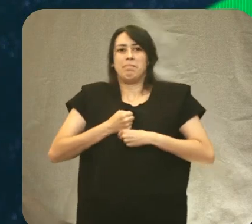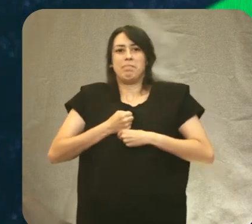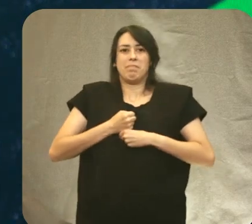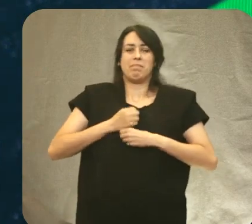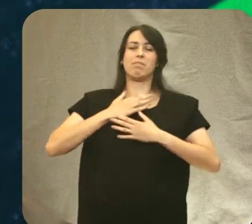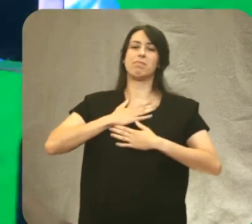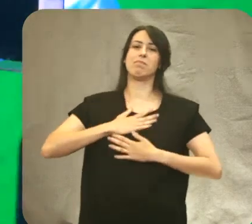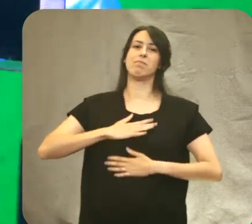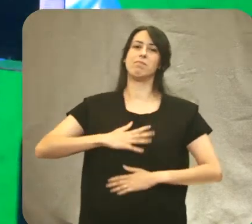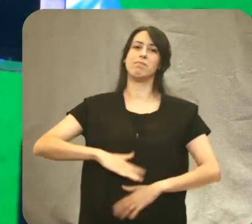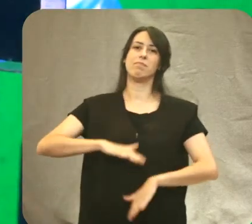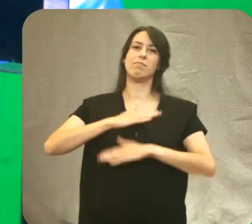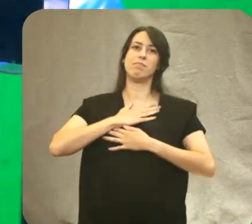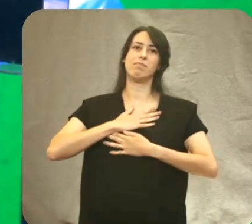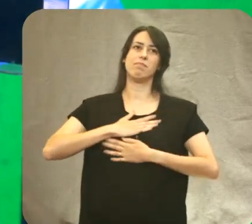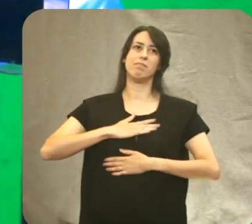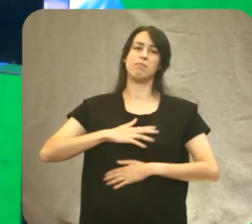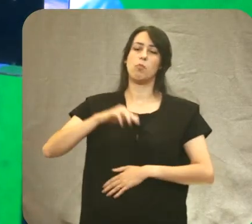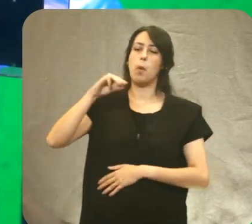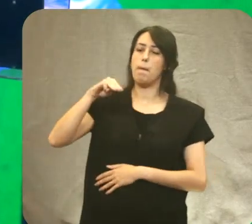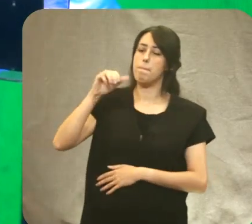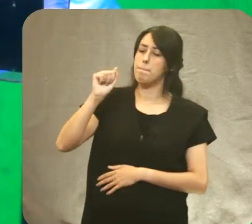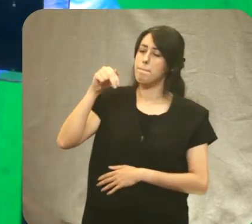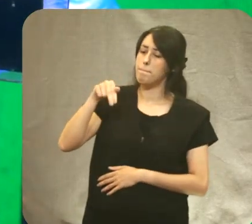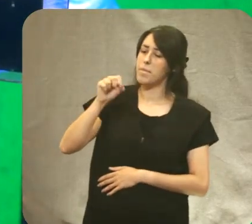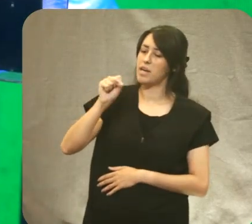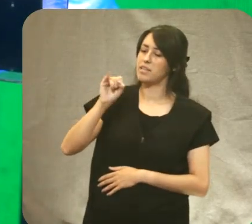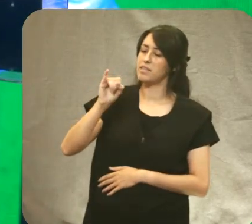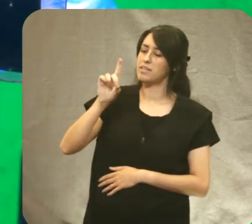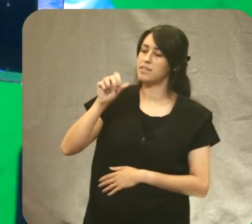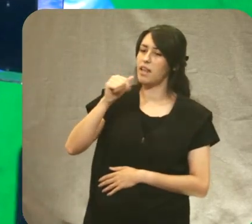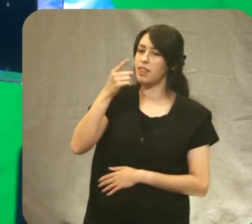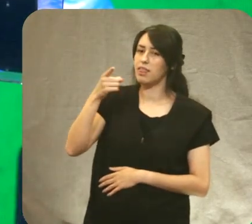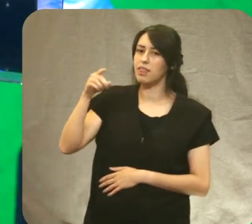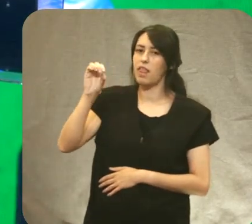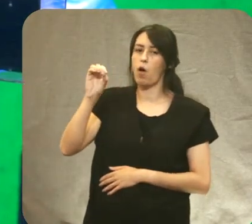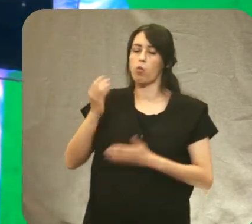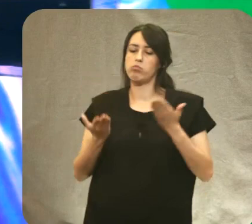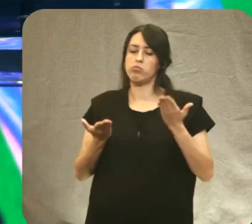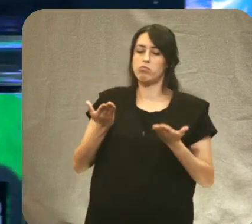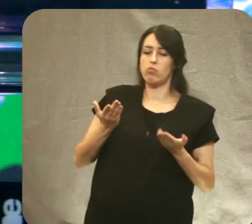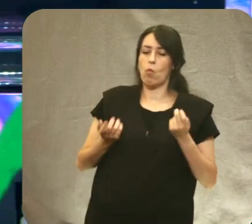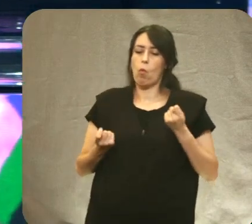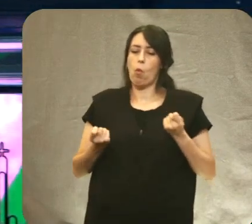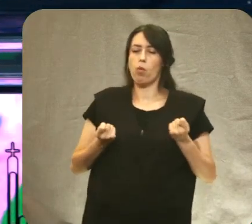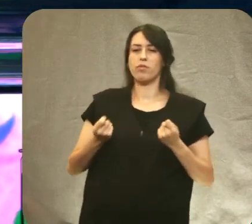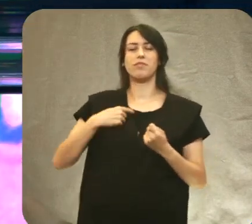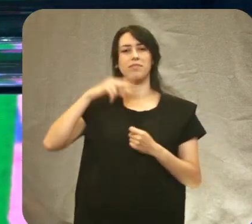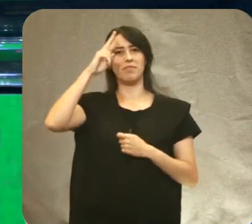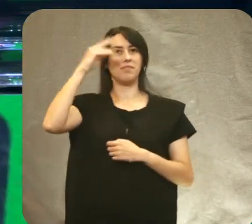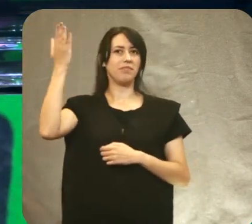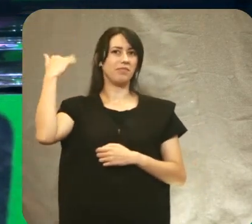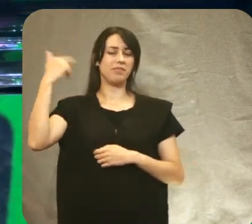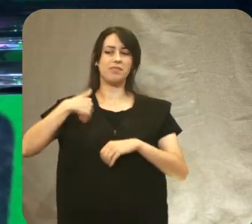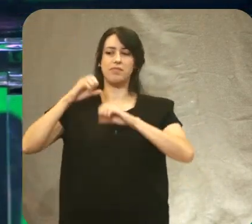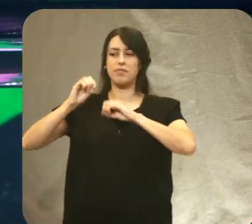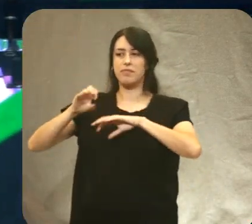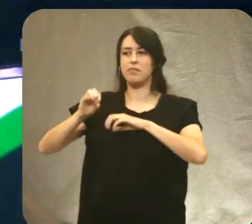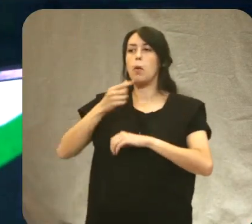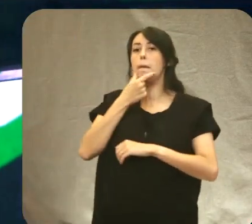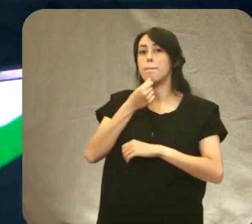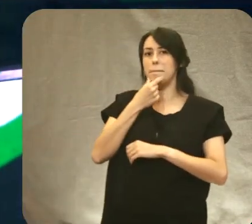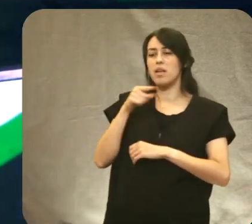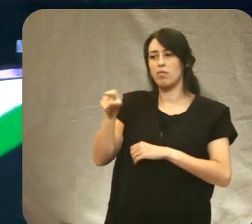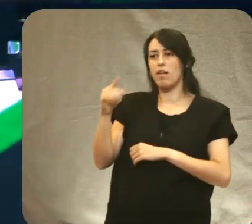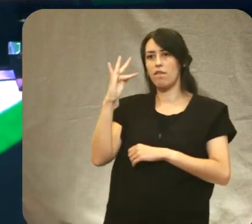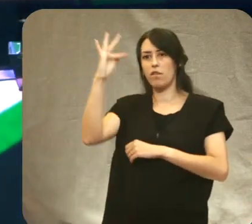Mansidão, poder sob controle. Eu lembro, alguns anos atrás, estava preparando um menino para se transformar em líder da minha célula.